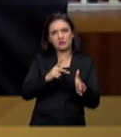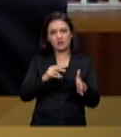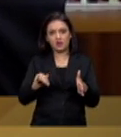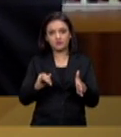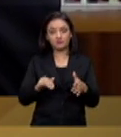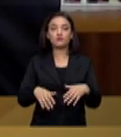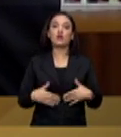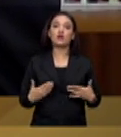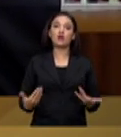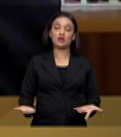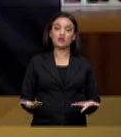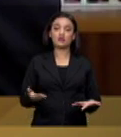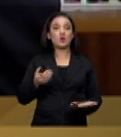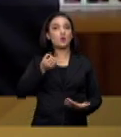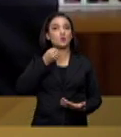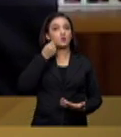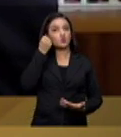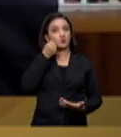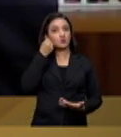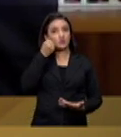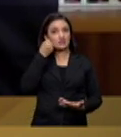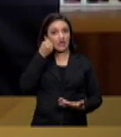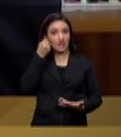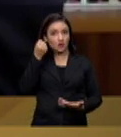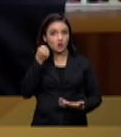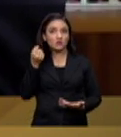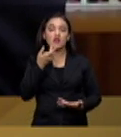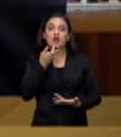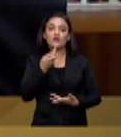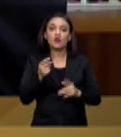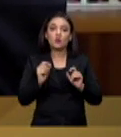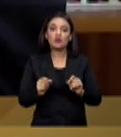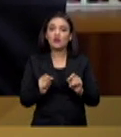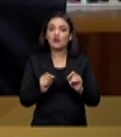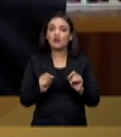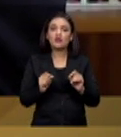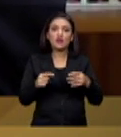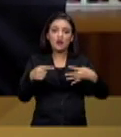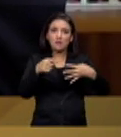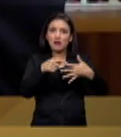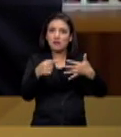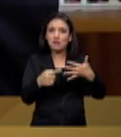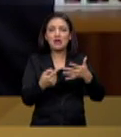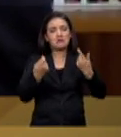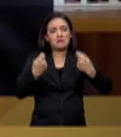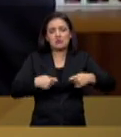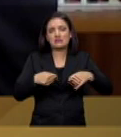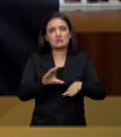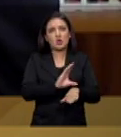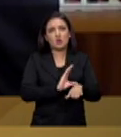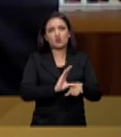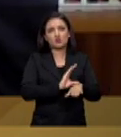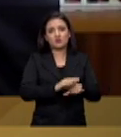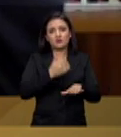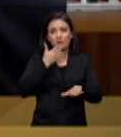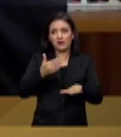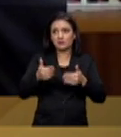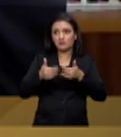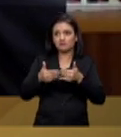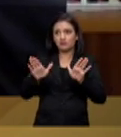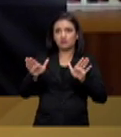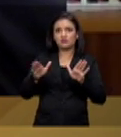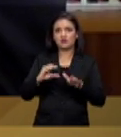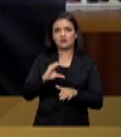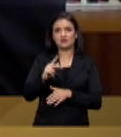impetrantes, esses são os únicos requisitos exigidos pela Constituição para a